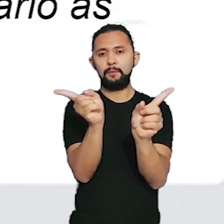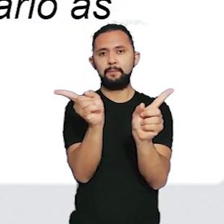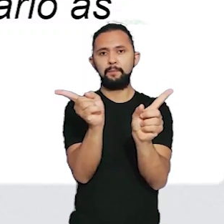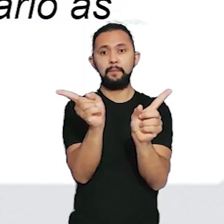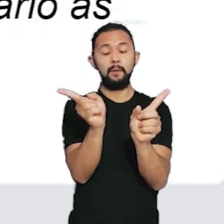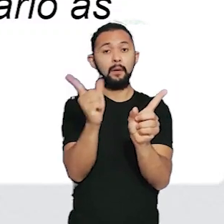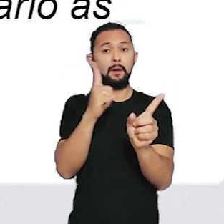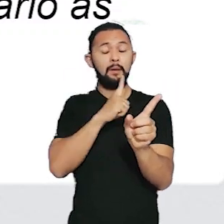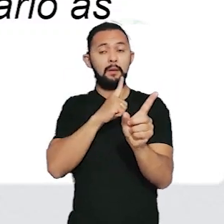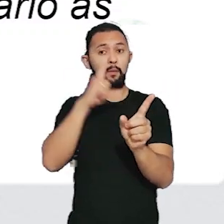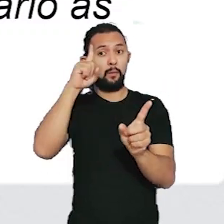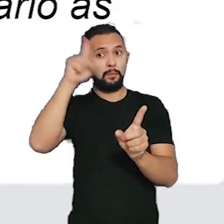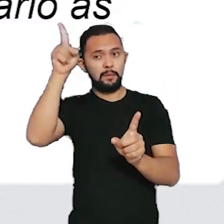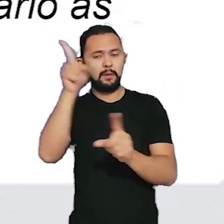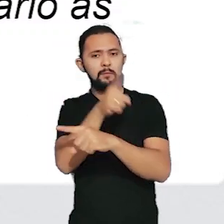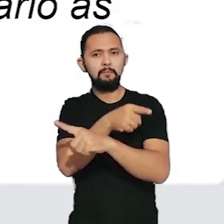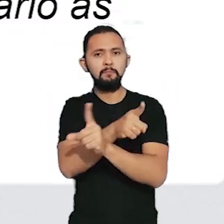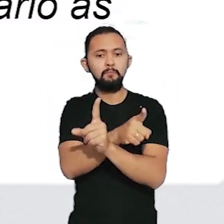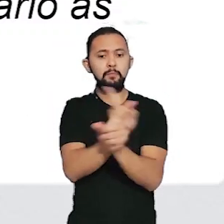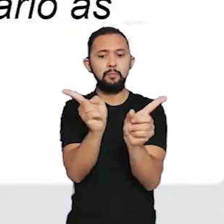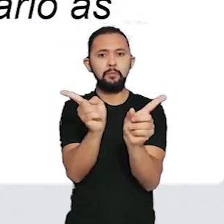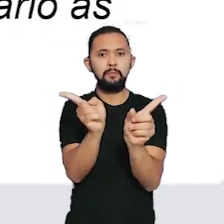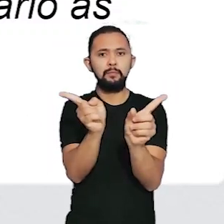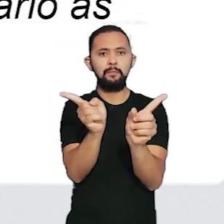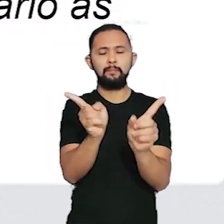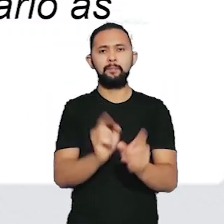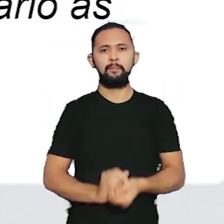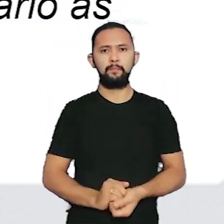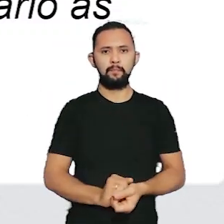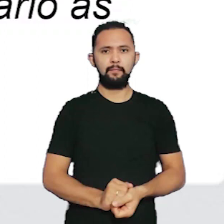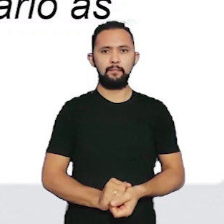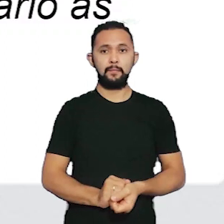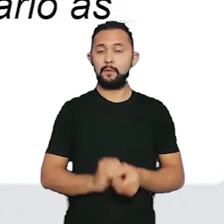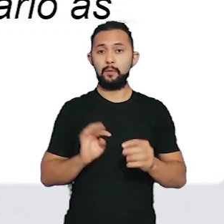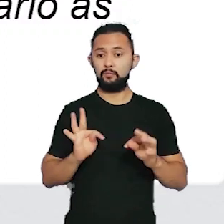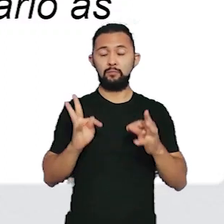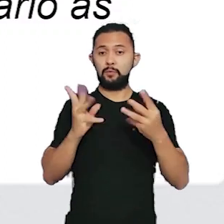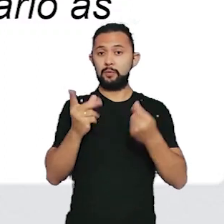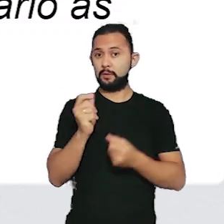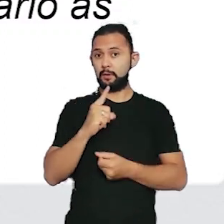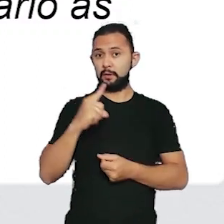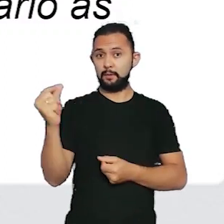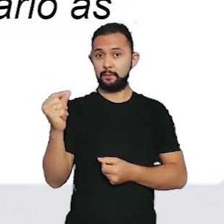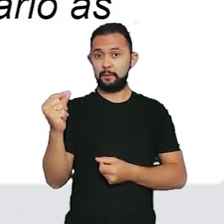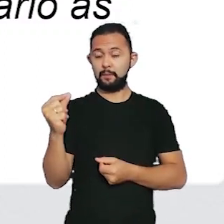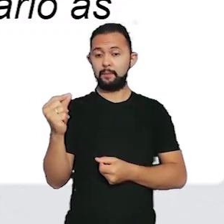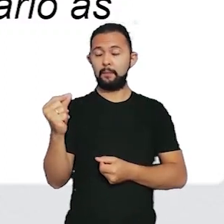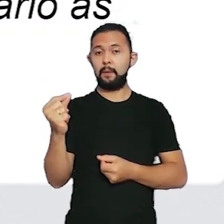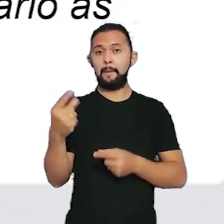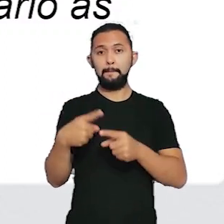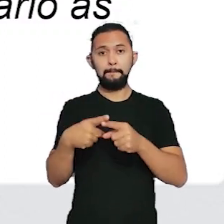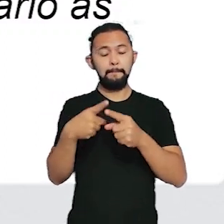te trazer uma ideia mesmo de oposição. Todos se retiraram, apesar de não